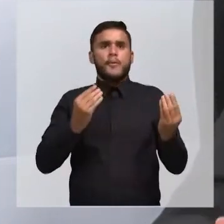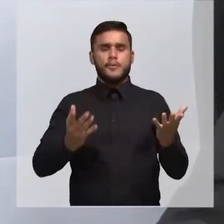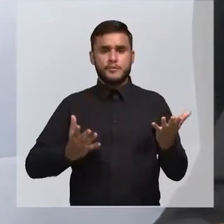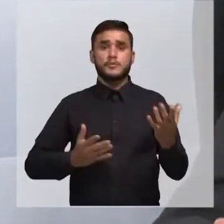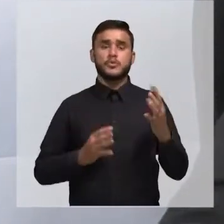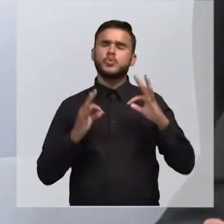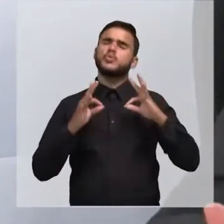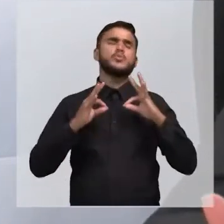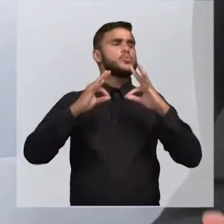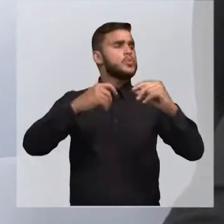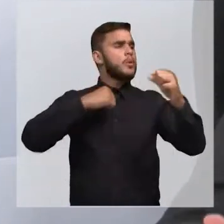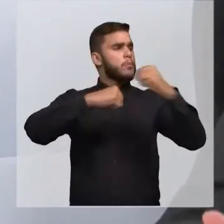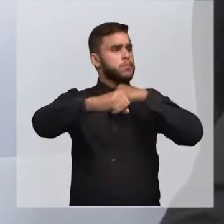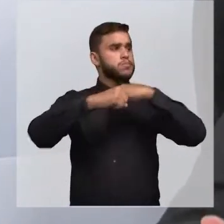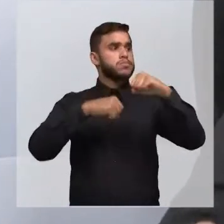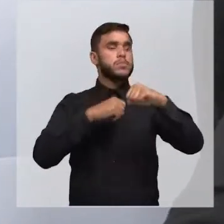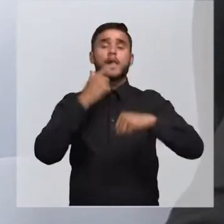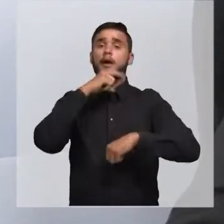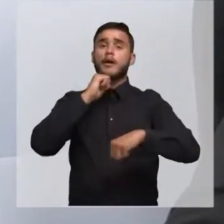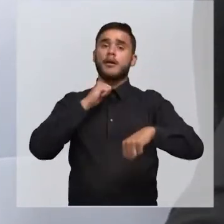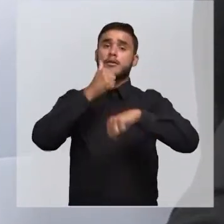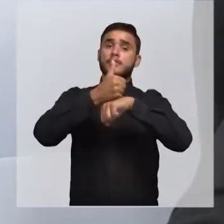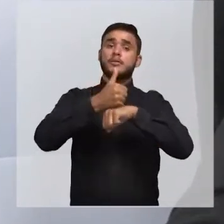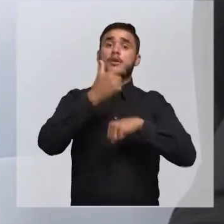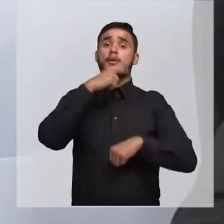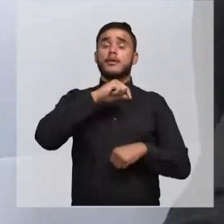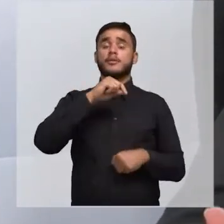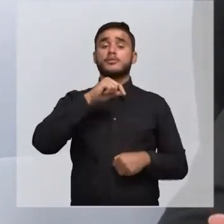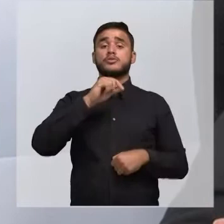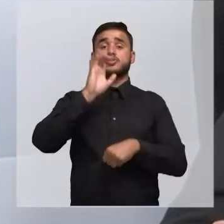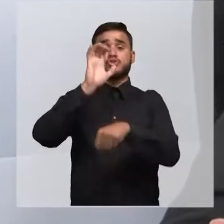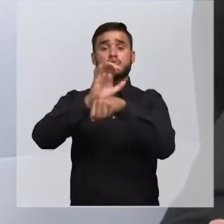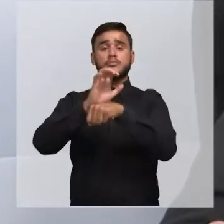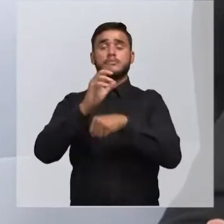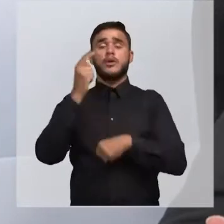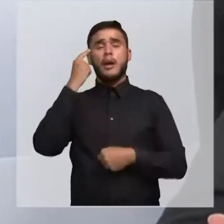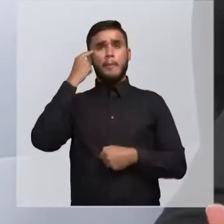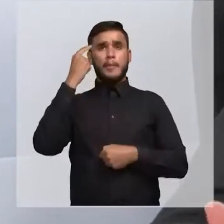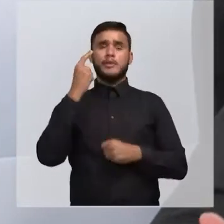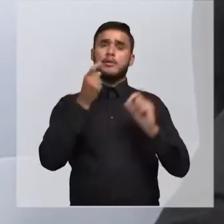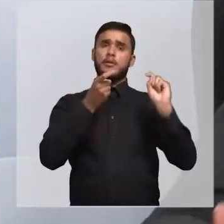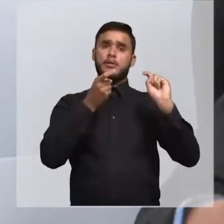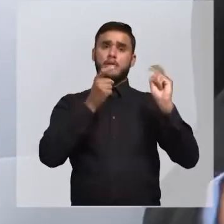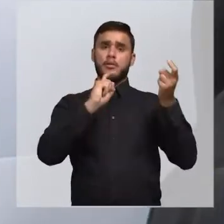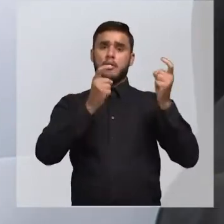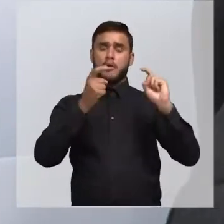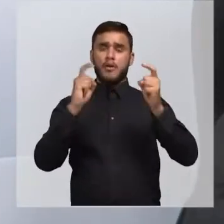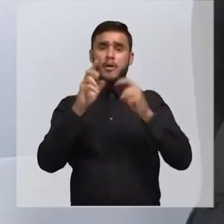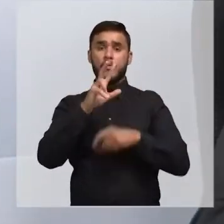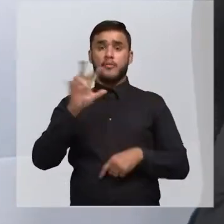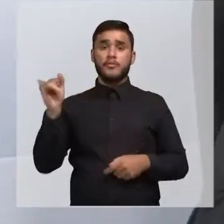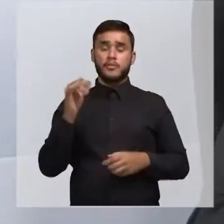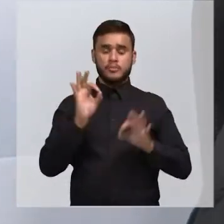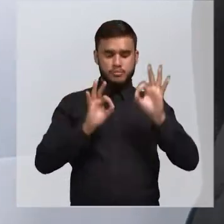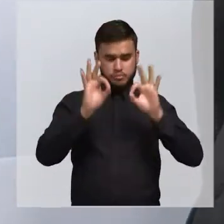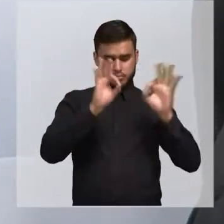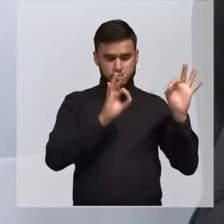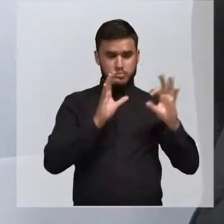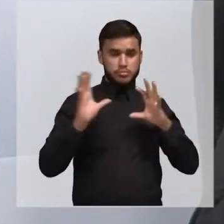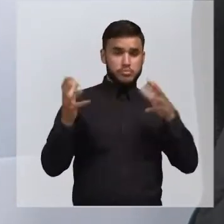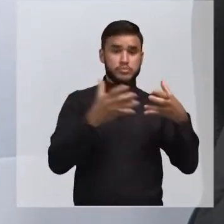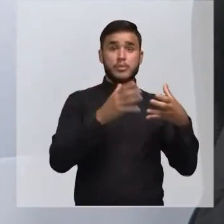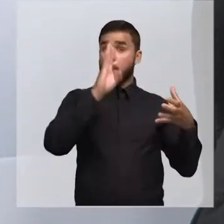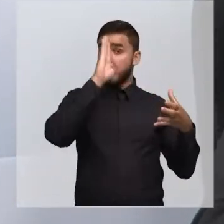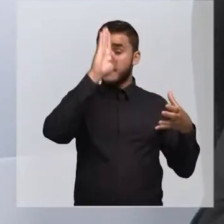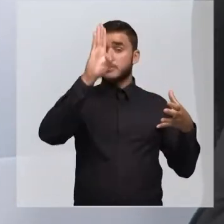o debate sobre sucessão estadual de 2018 passa muito mais a gente discutindo como é que vai se montar a chapa